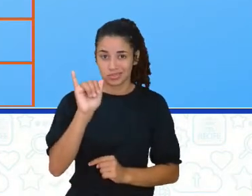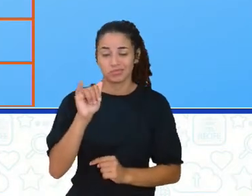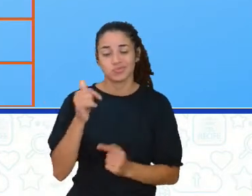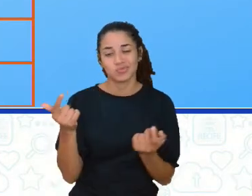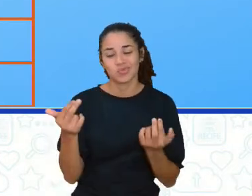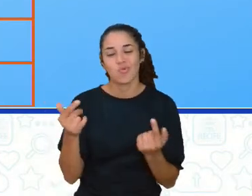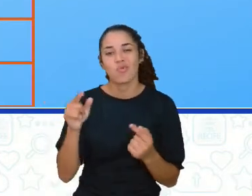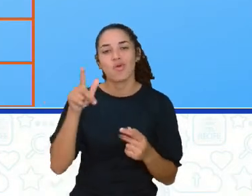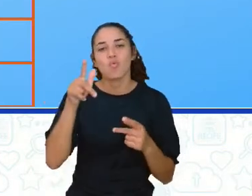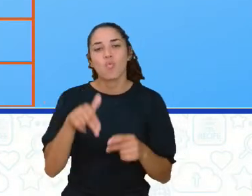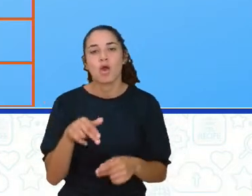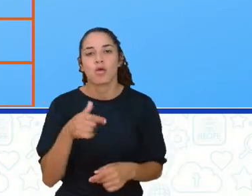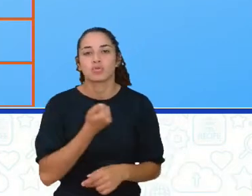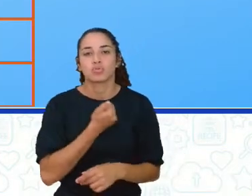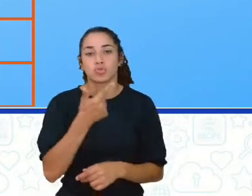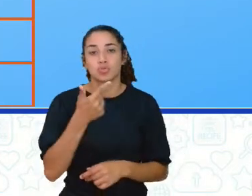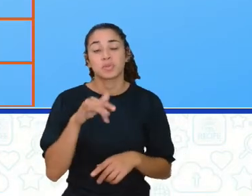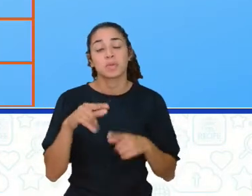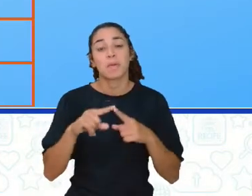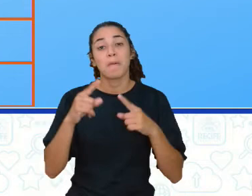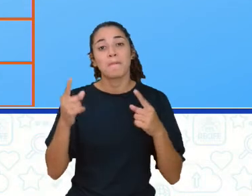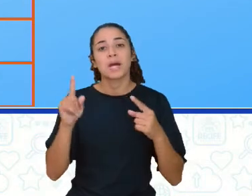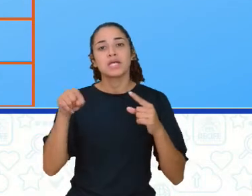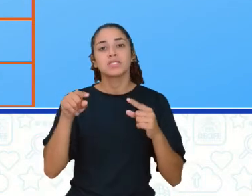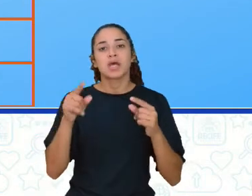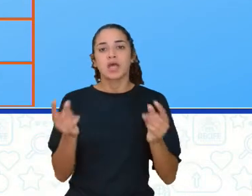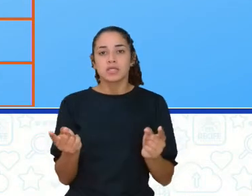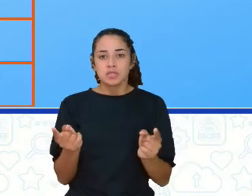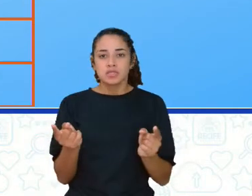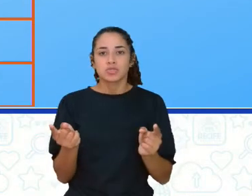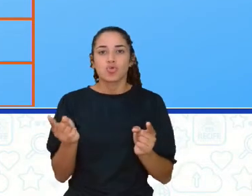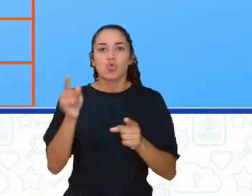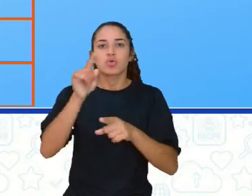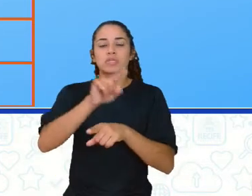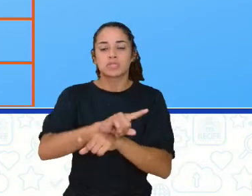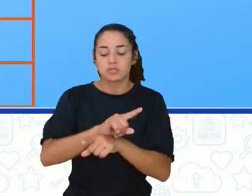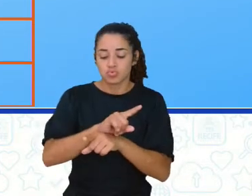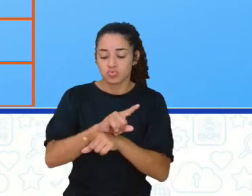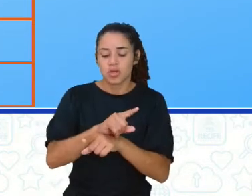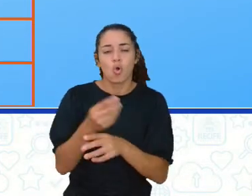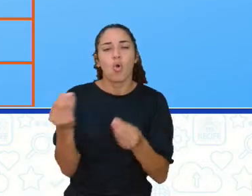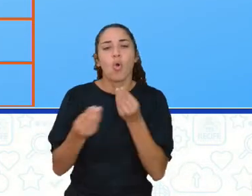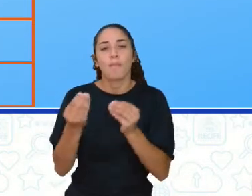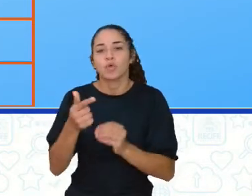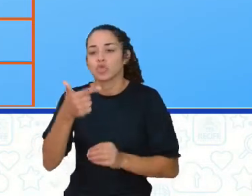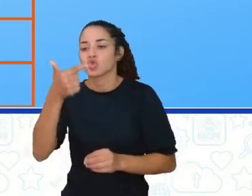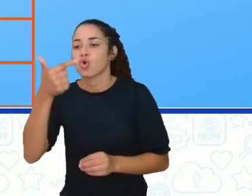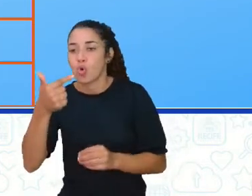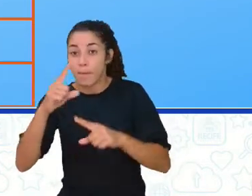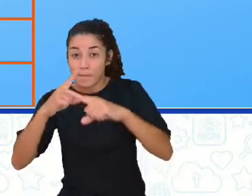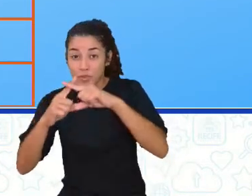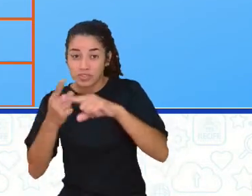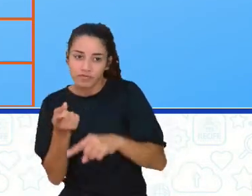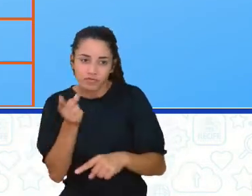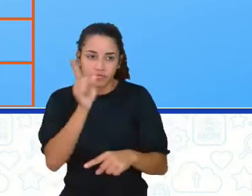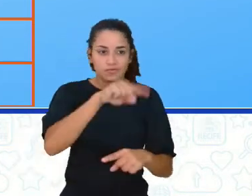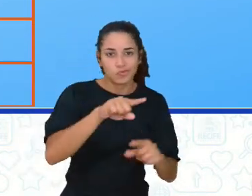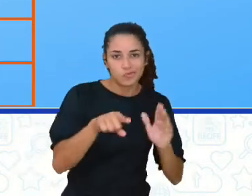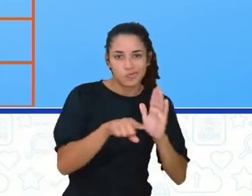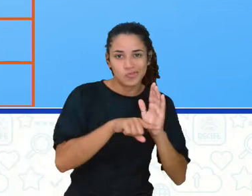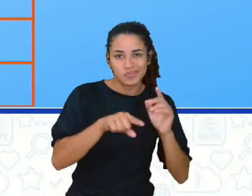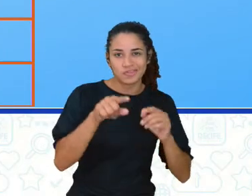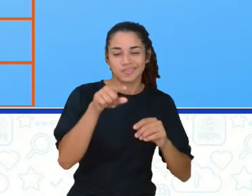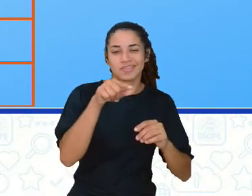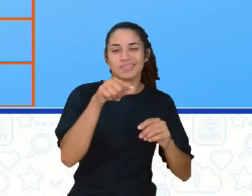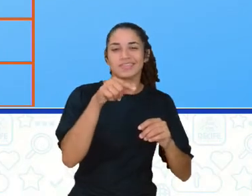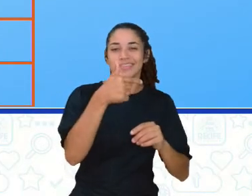simétrico do 2, que é o menos 2 em relação ao eixo X, tá,